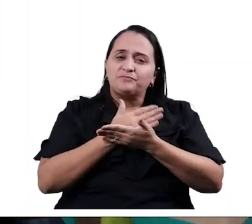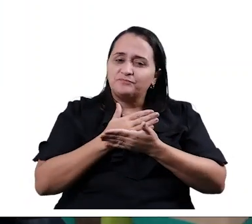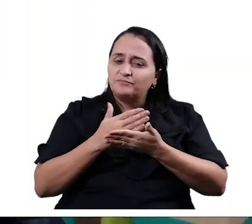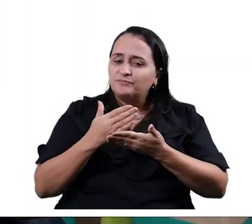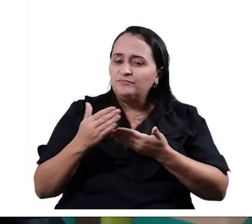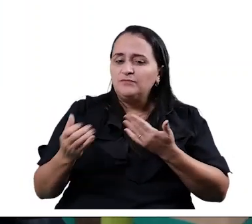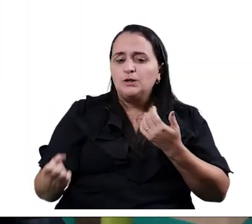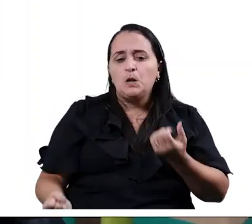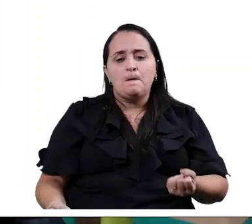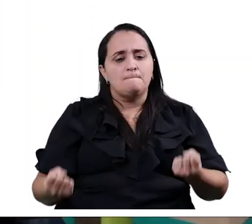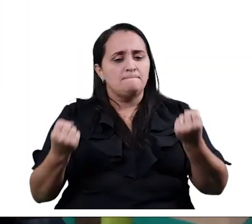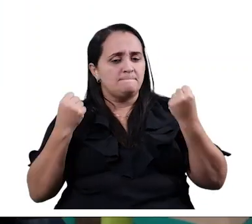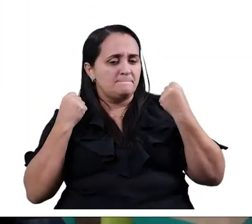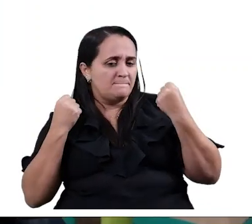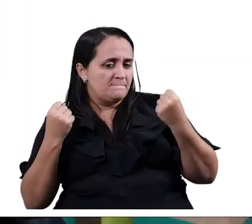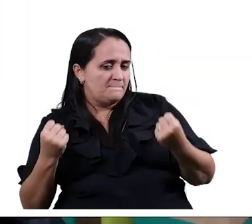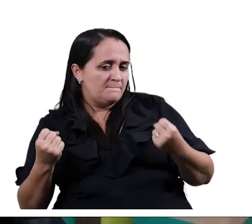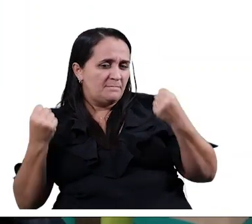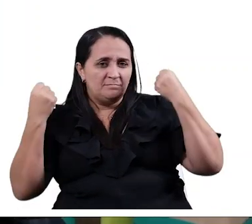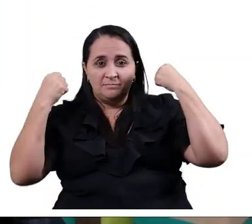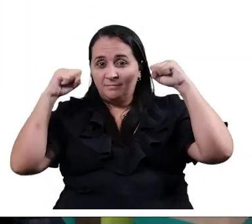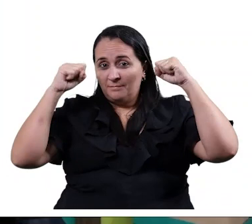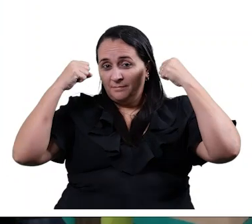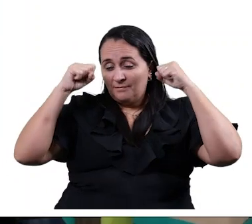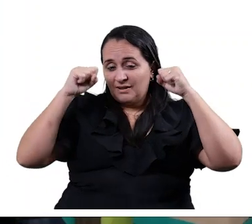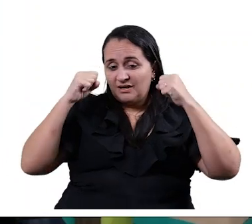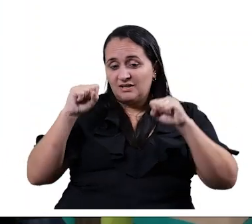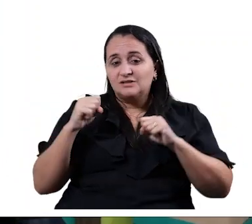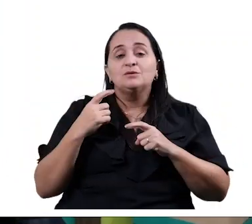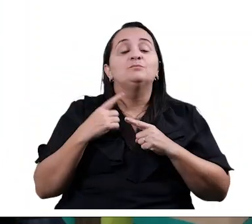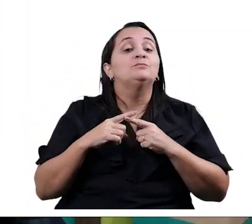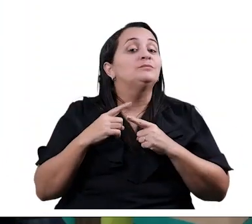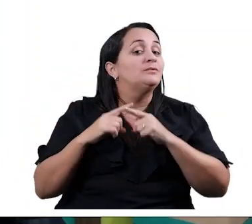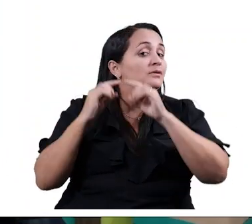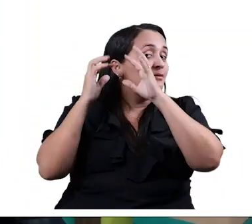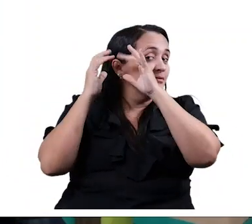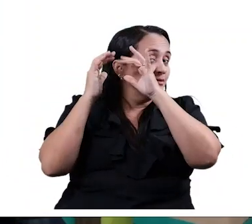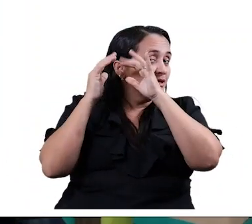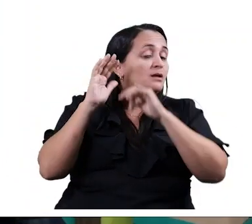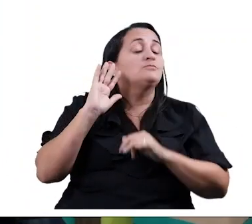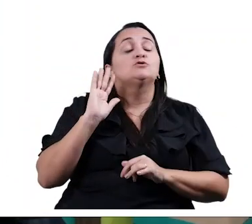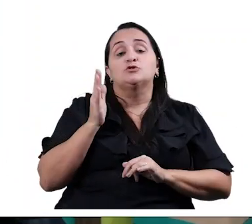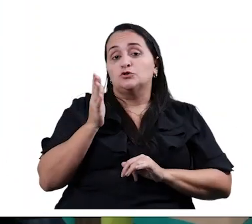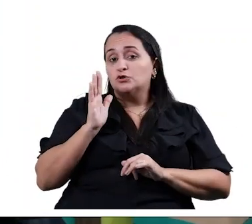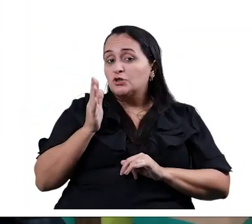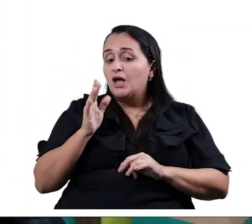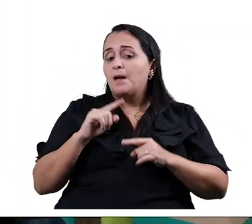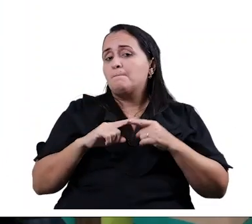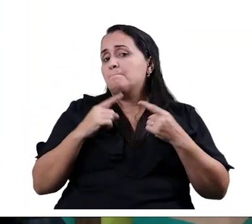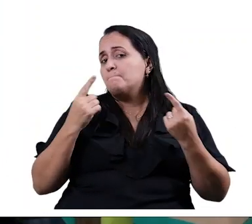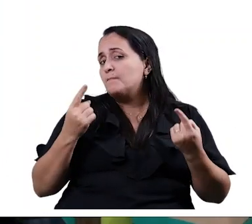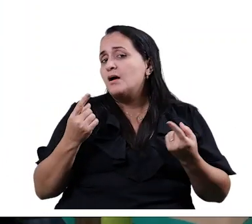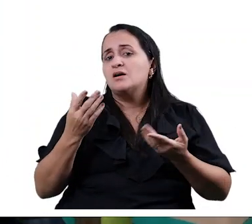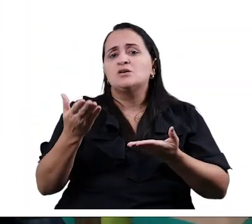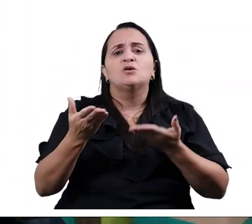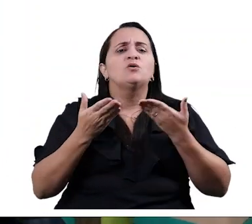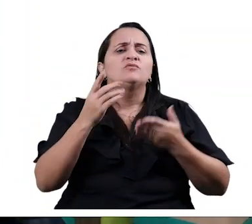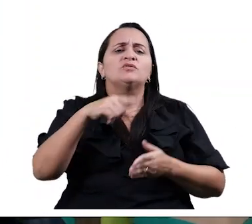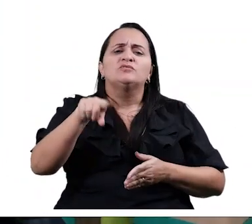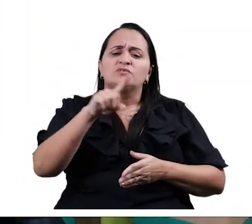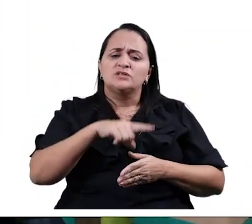rotina de muita malhação, porque aqui a gente já malha o cérebro, né? Mas convido você também